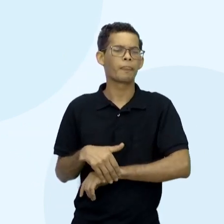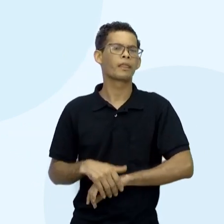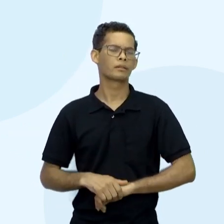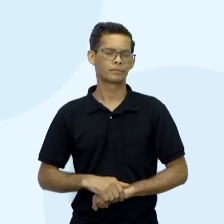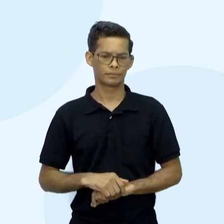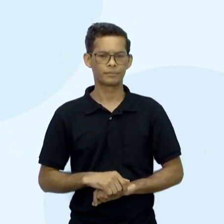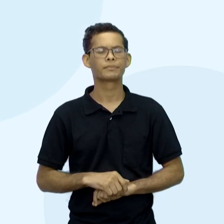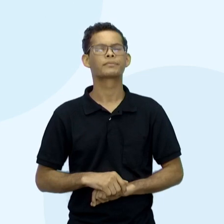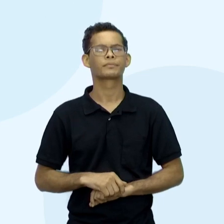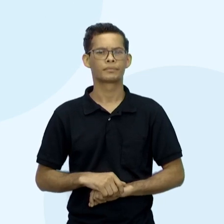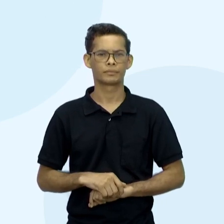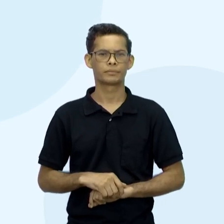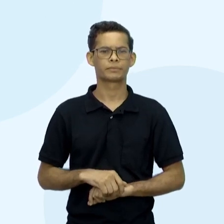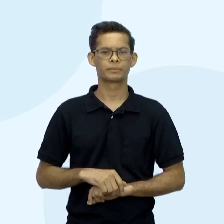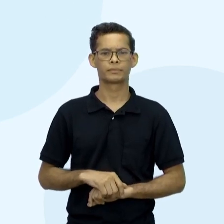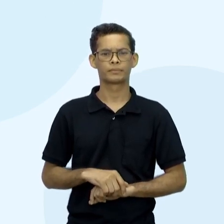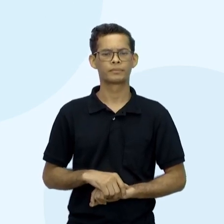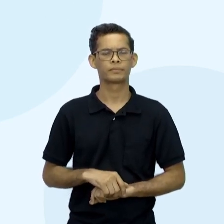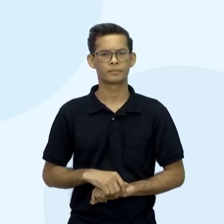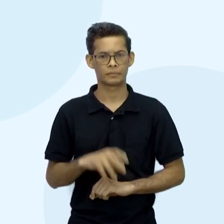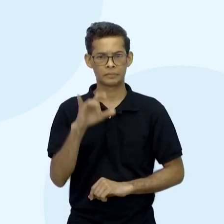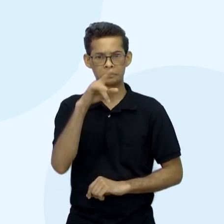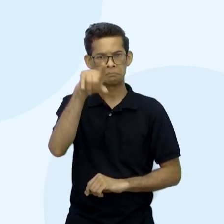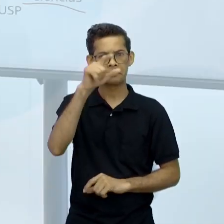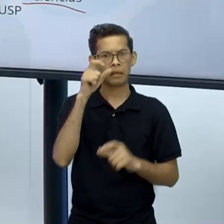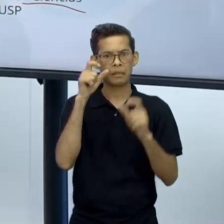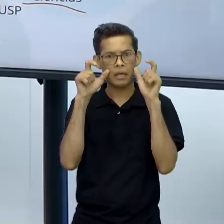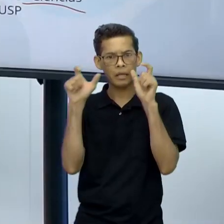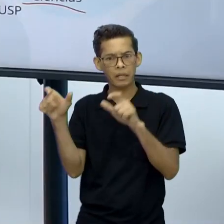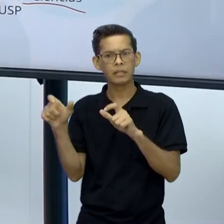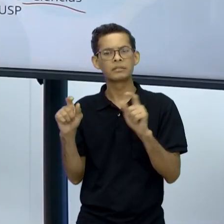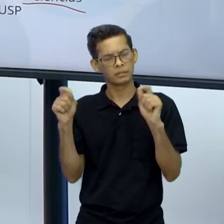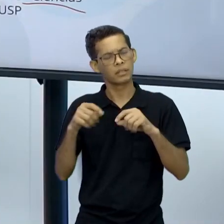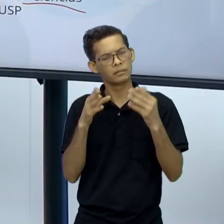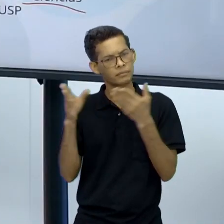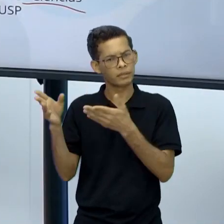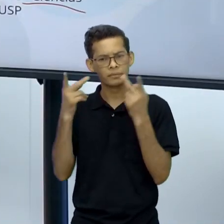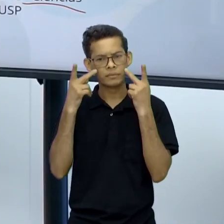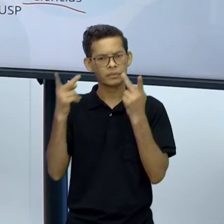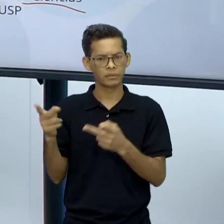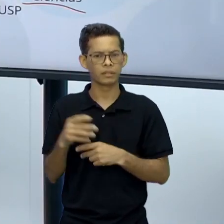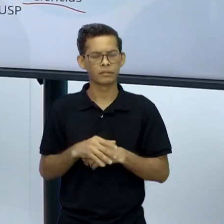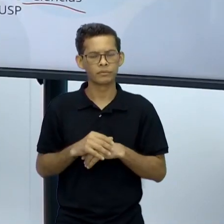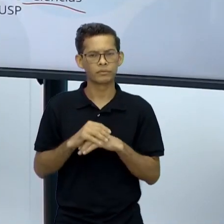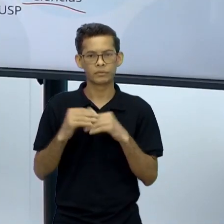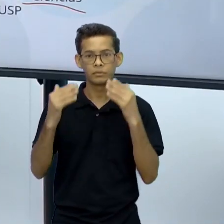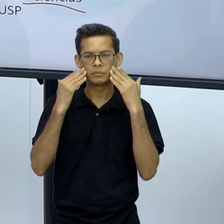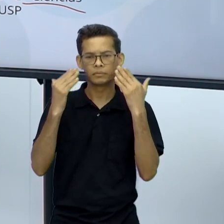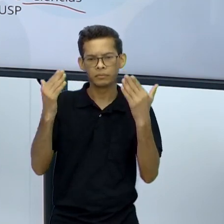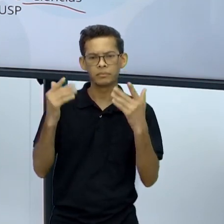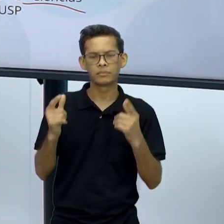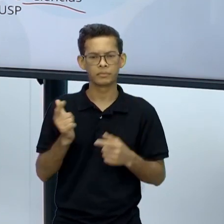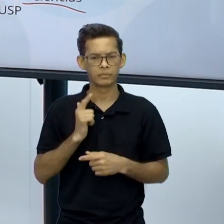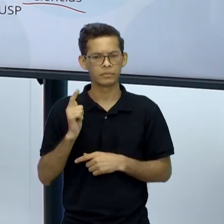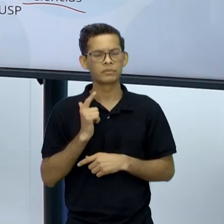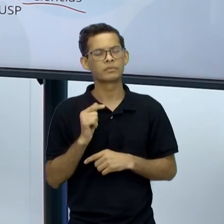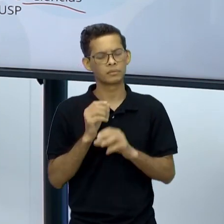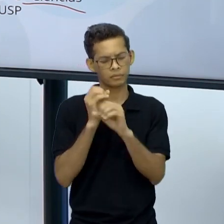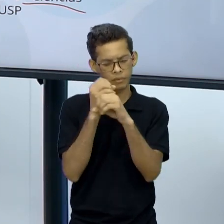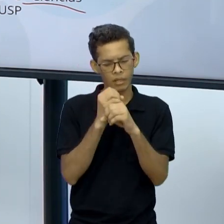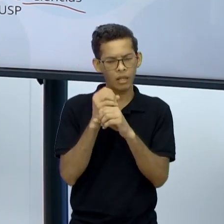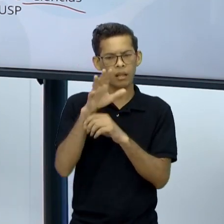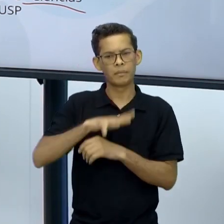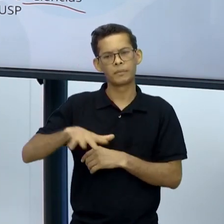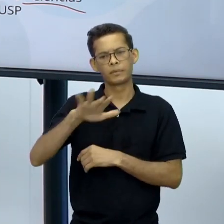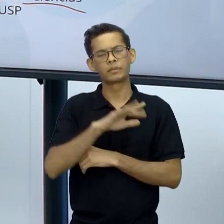Matão, 1226, na USP. Lá que eu fiz essa aula, na frente desse prédio, tem o laboratório,